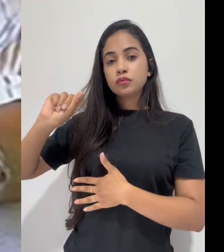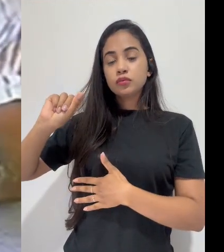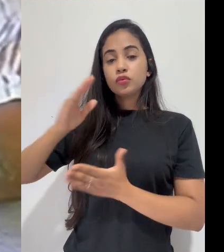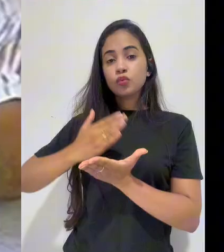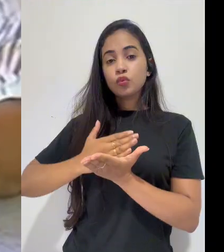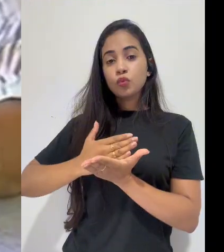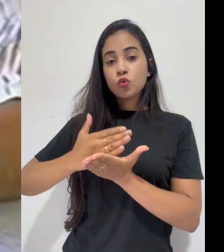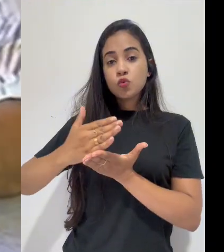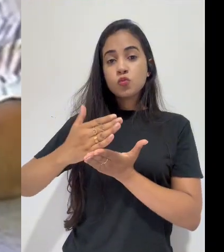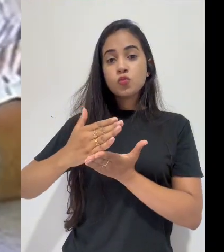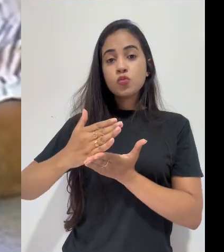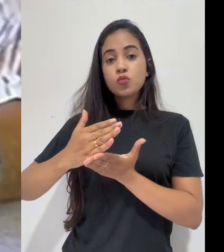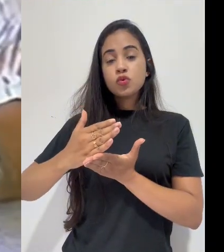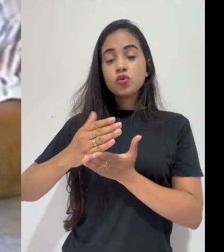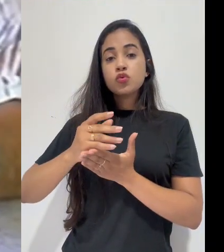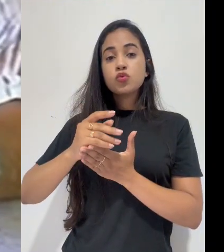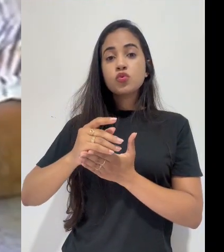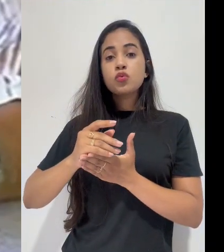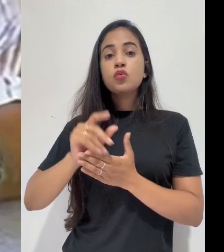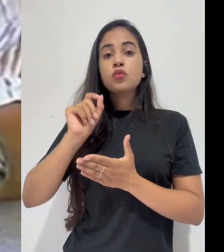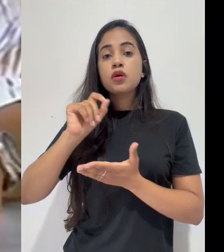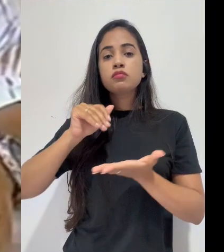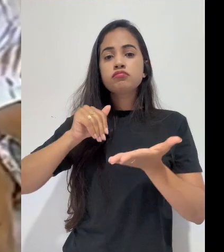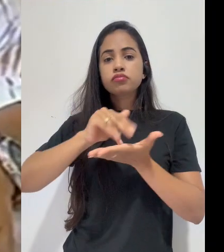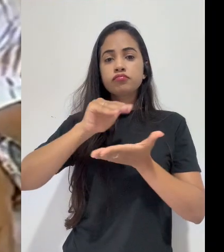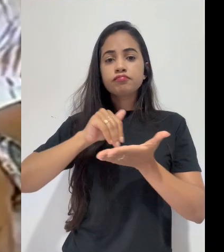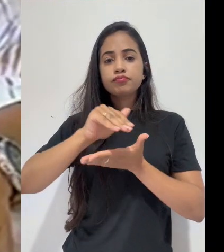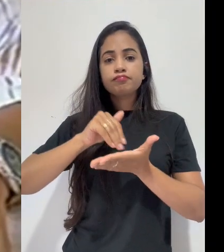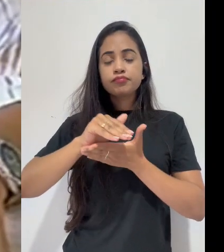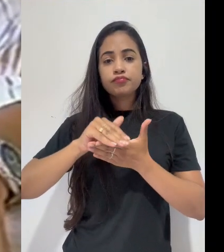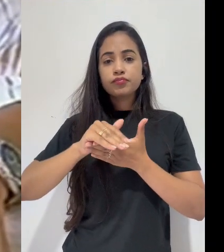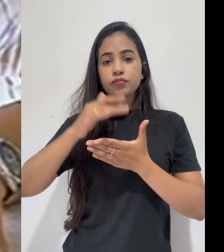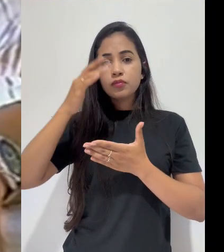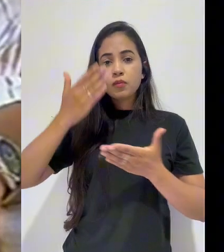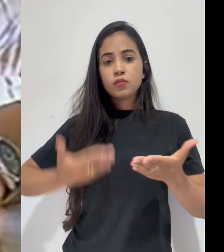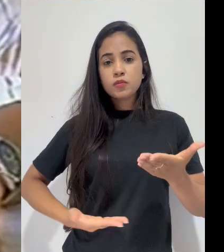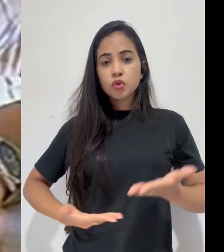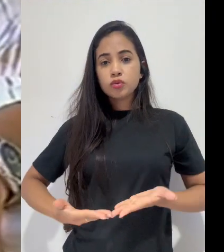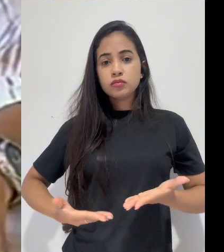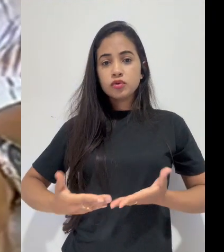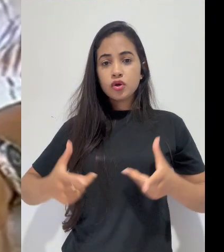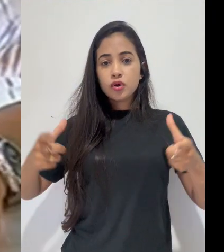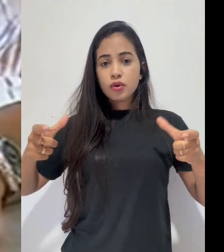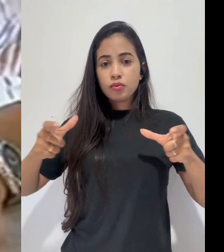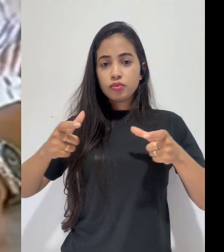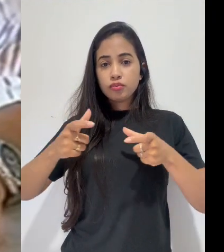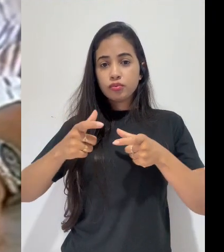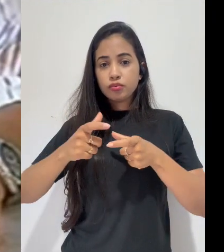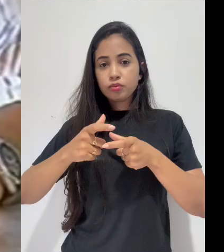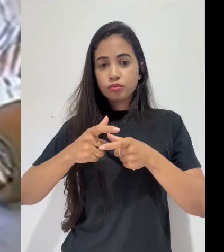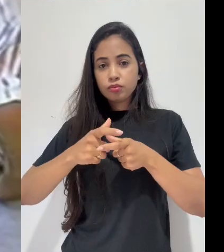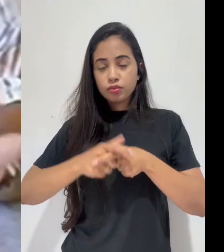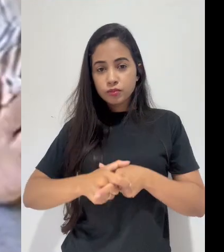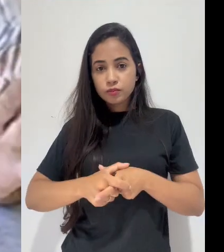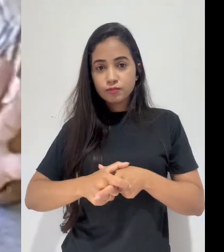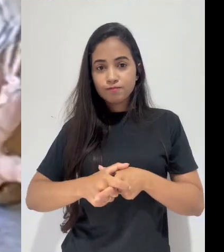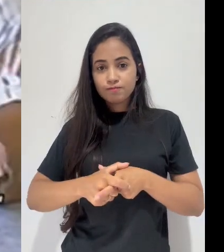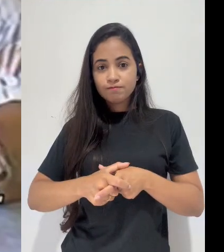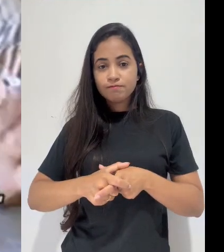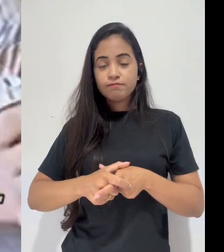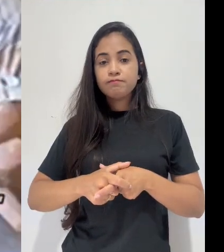ela começou um processo de redução de pessoal em que cada departamento deveria, então,